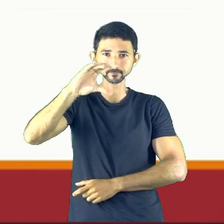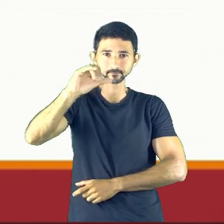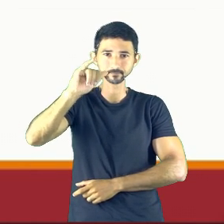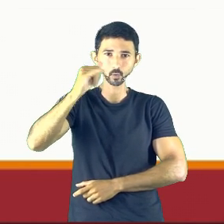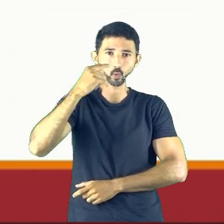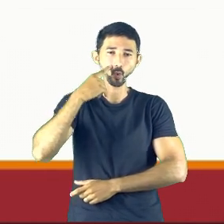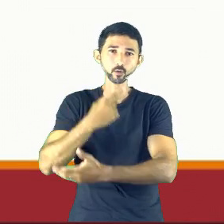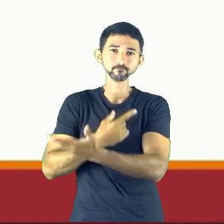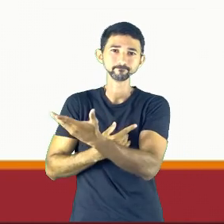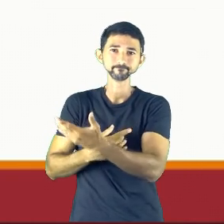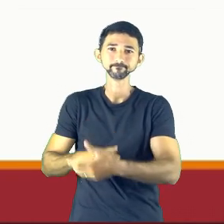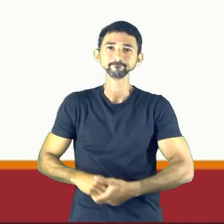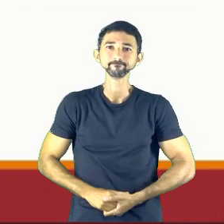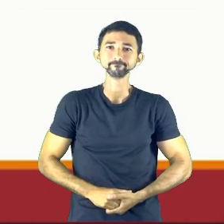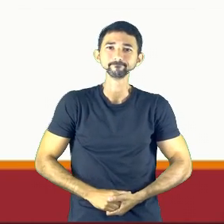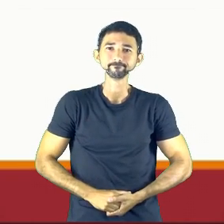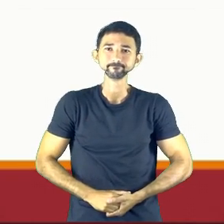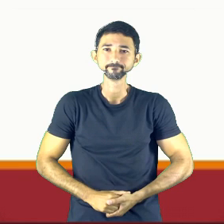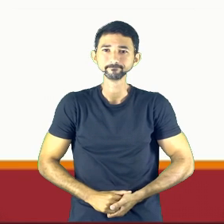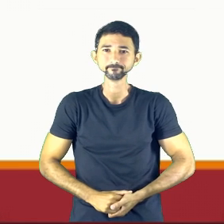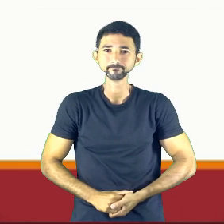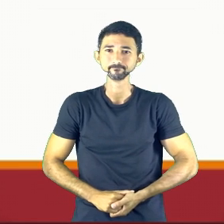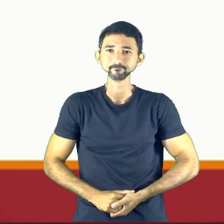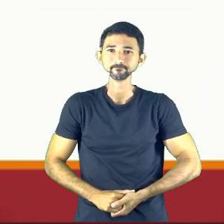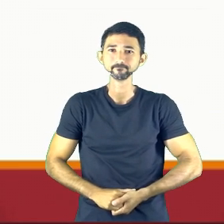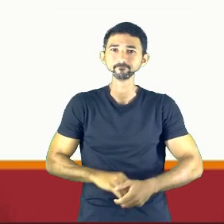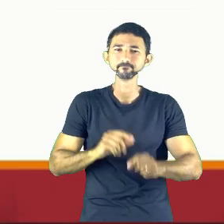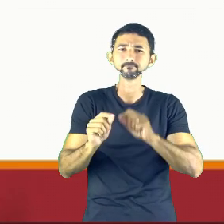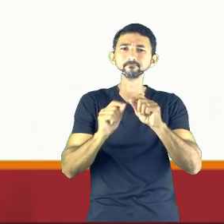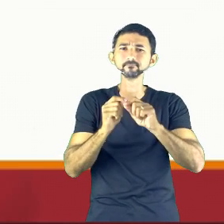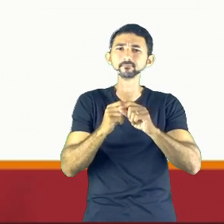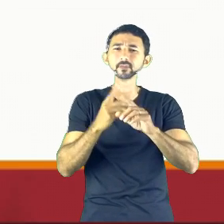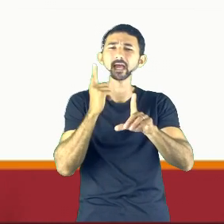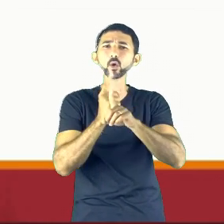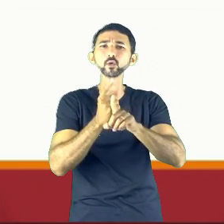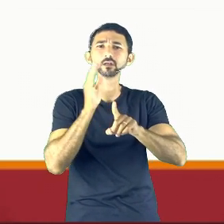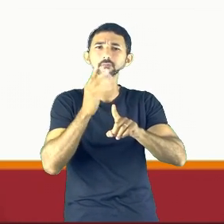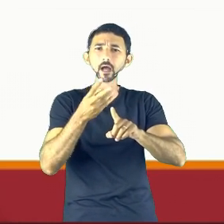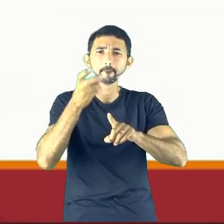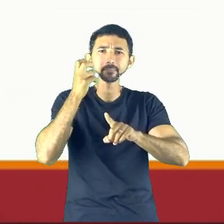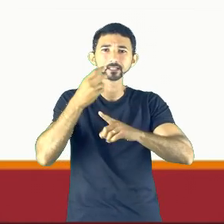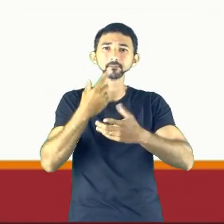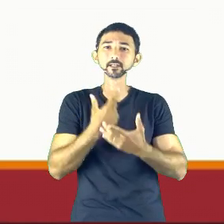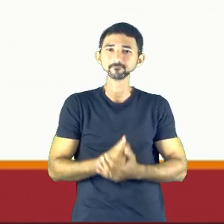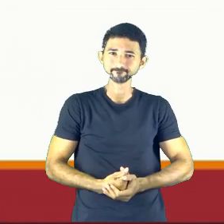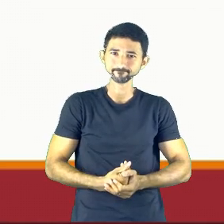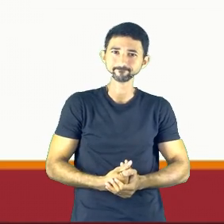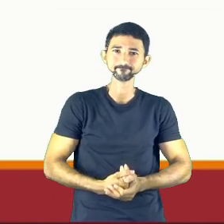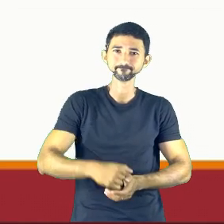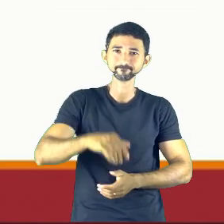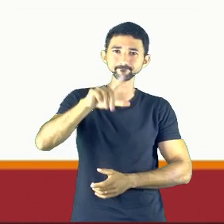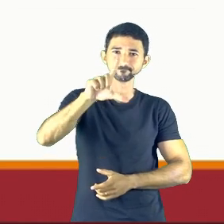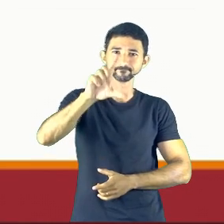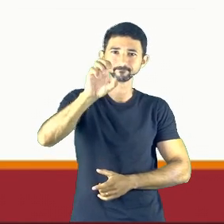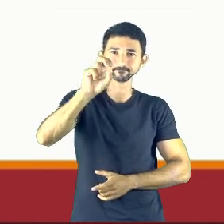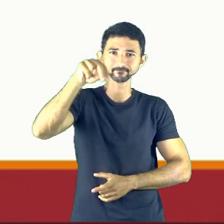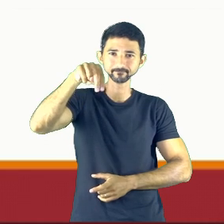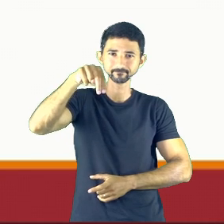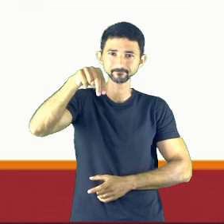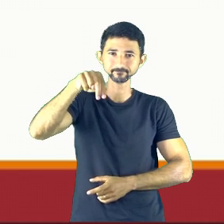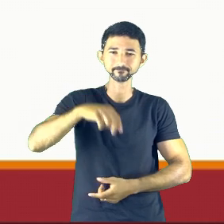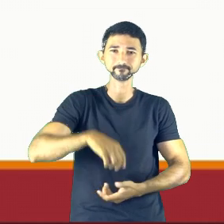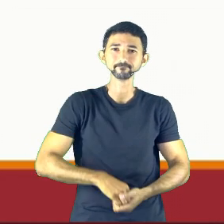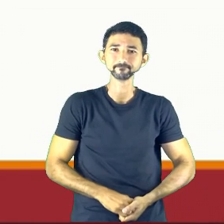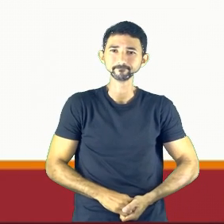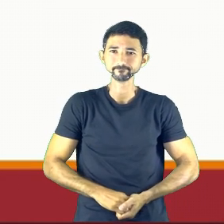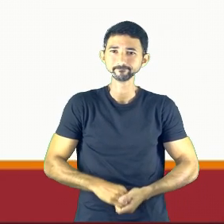penúltima ou na antepenúltima? Bora ver? Silêncio. E aí? Muito fácil perceber, né? Está bem aqui a